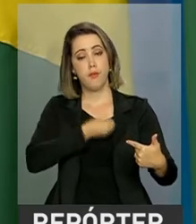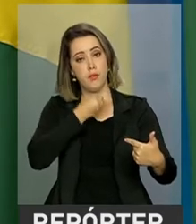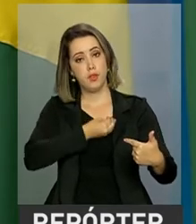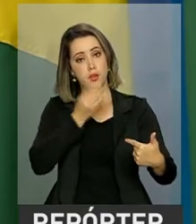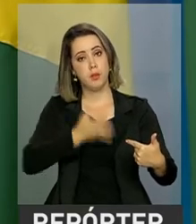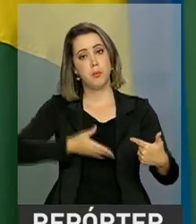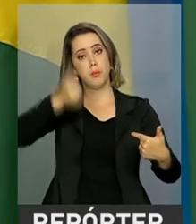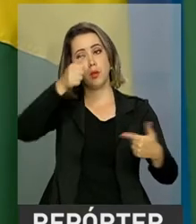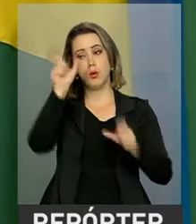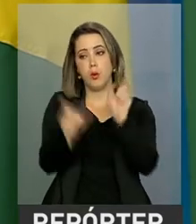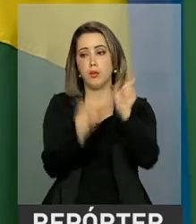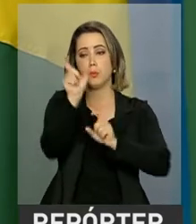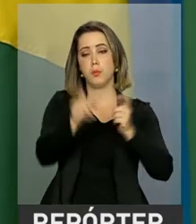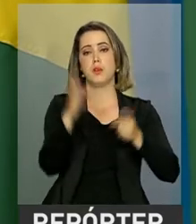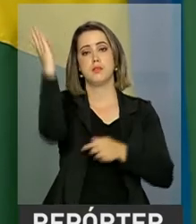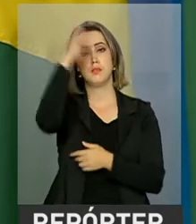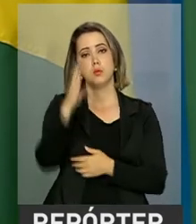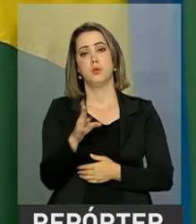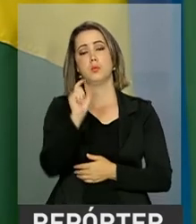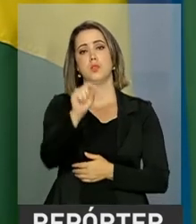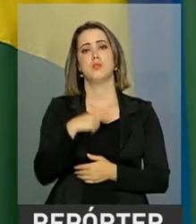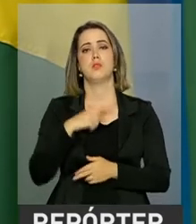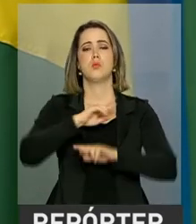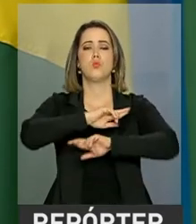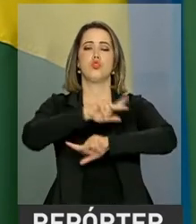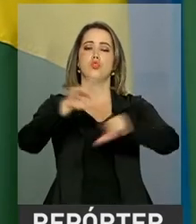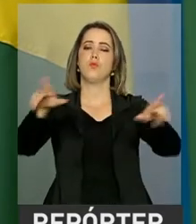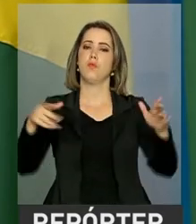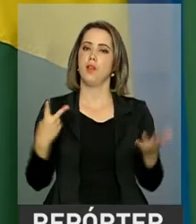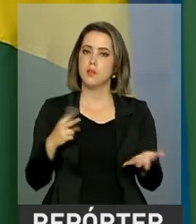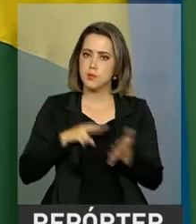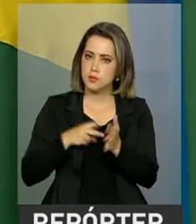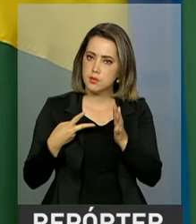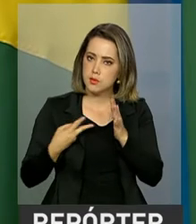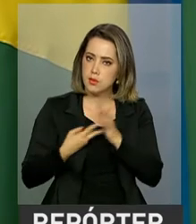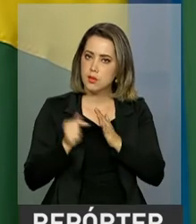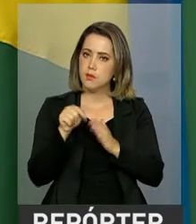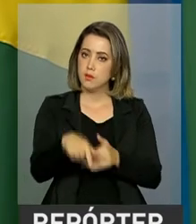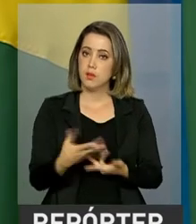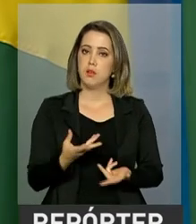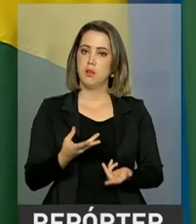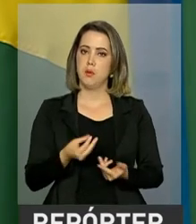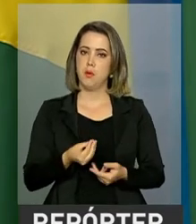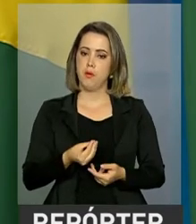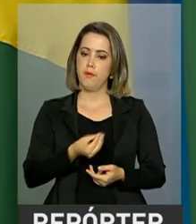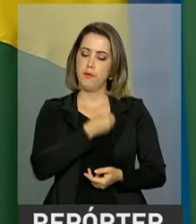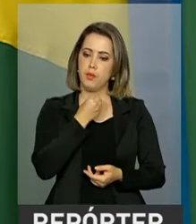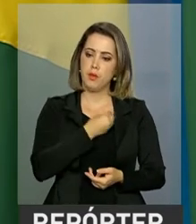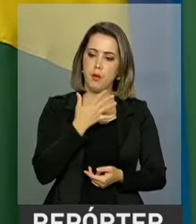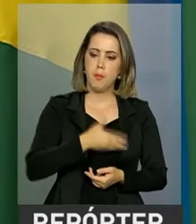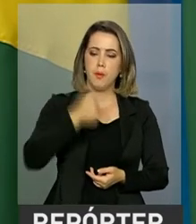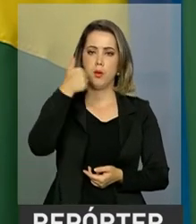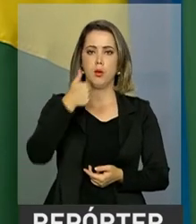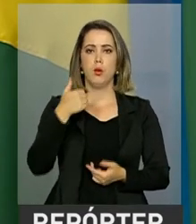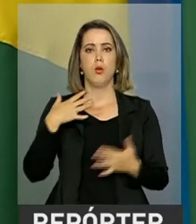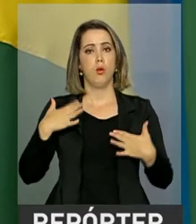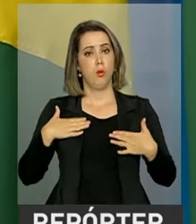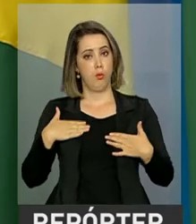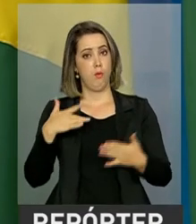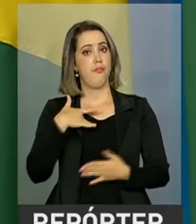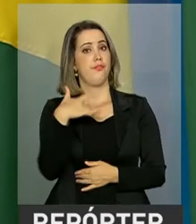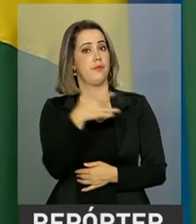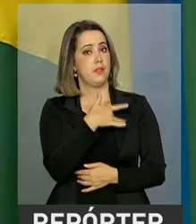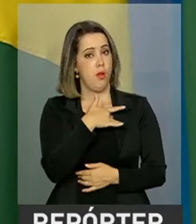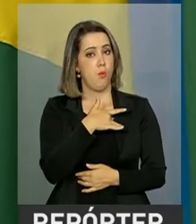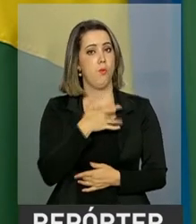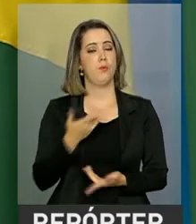de bem estar em vários sentidos a a começar naturalmente pelo bem estar físico pela saúde à